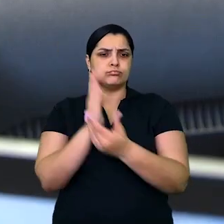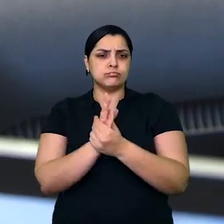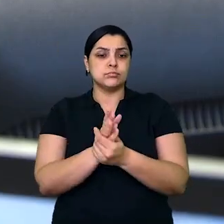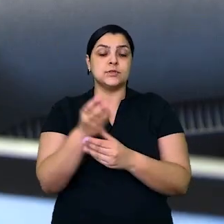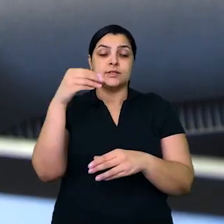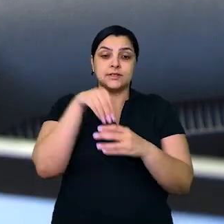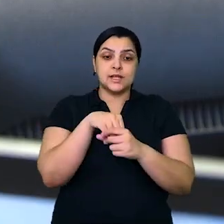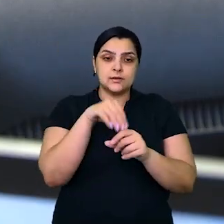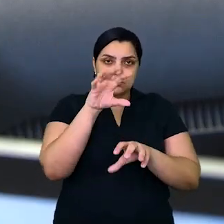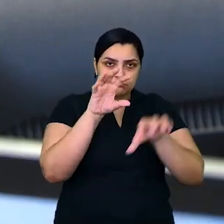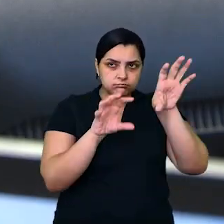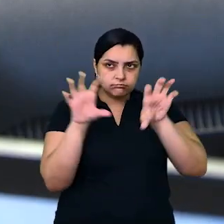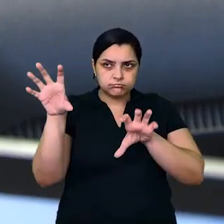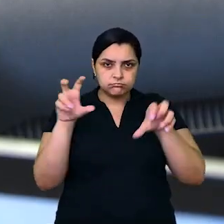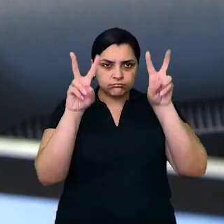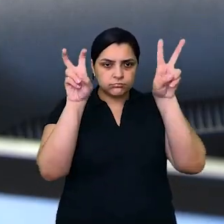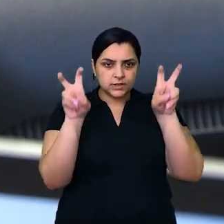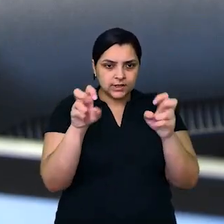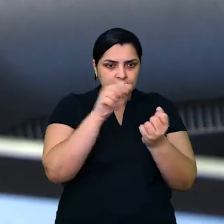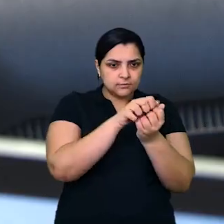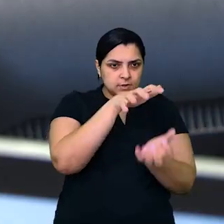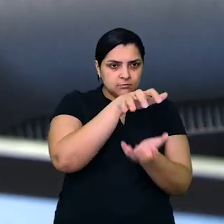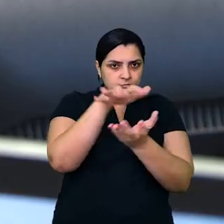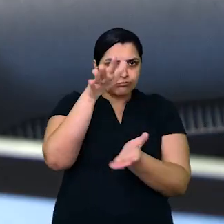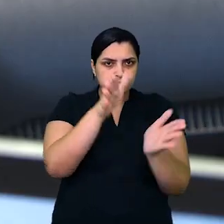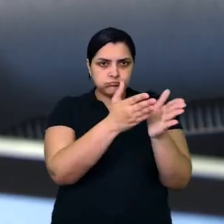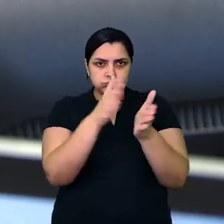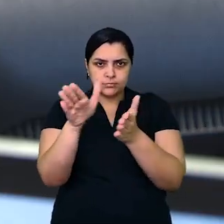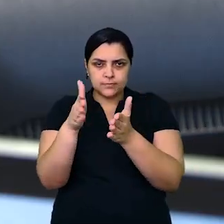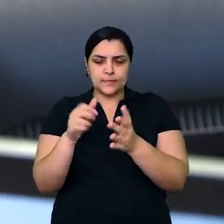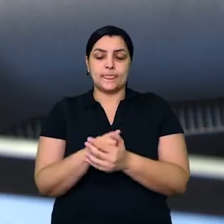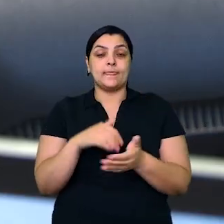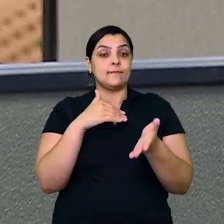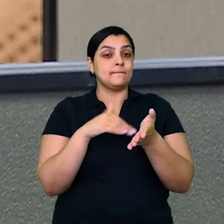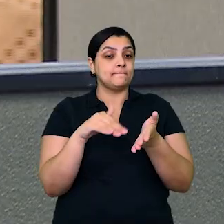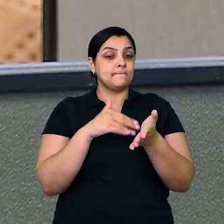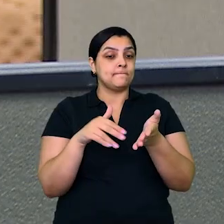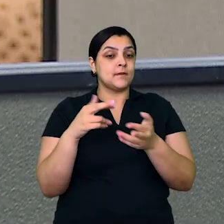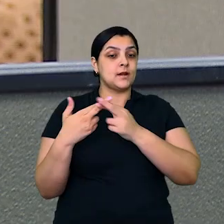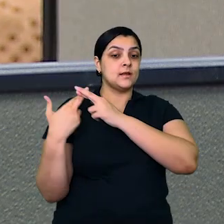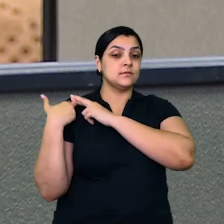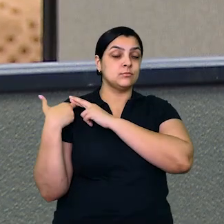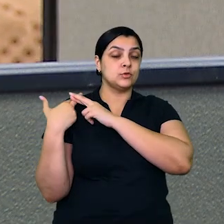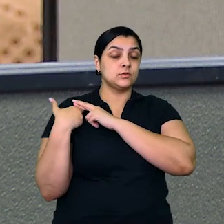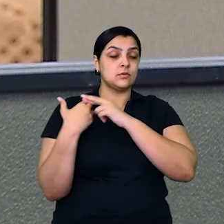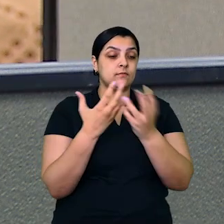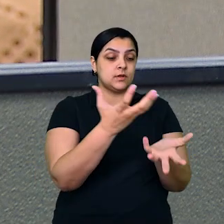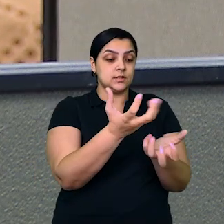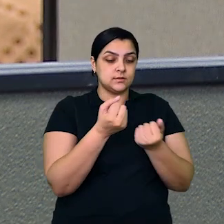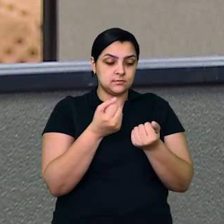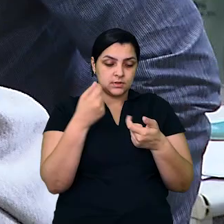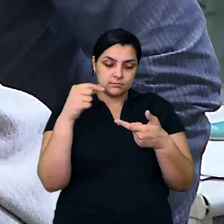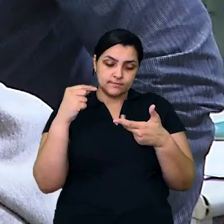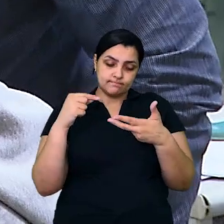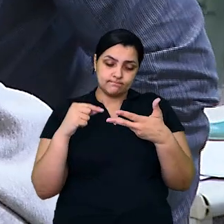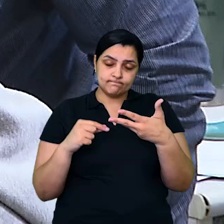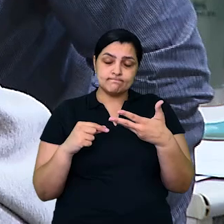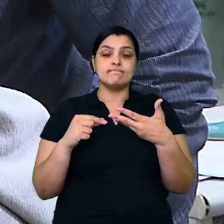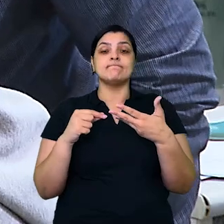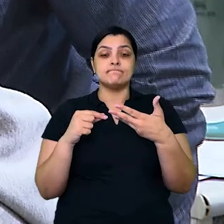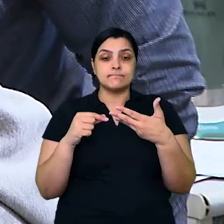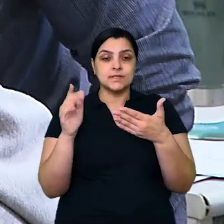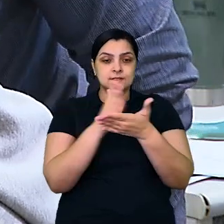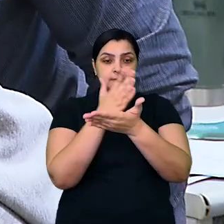por meio do mapeamento dos temas que chegam ao tribunal. A secretaria será responsável por receber, conferir e